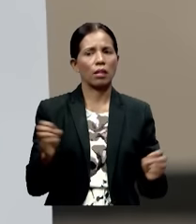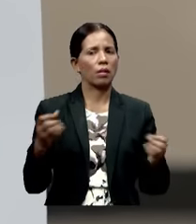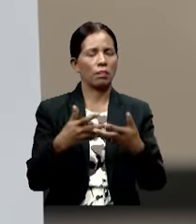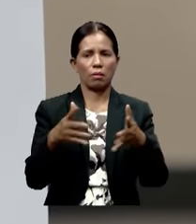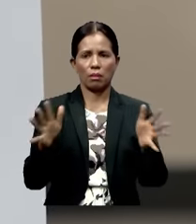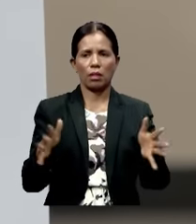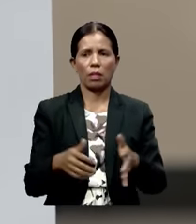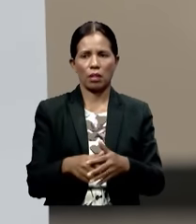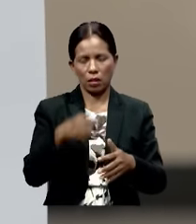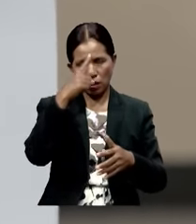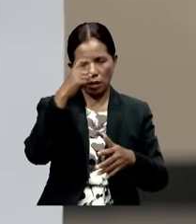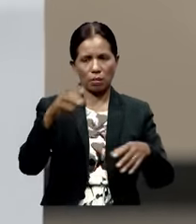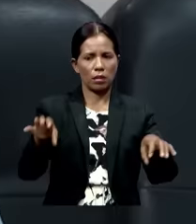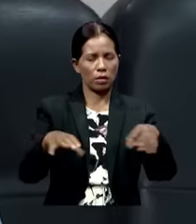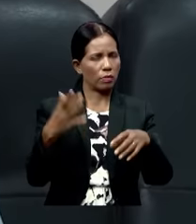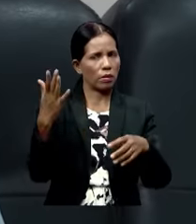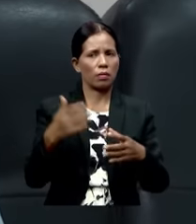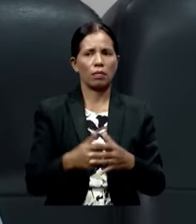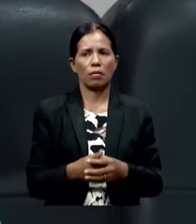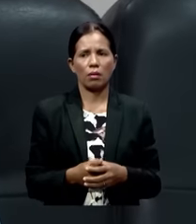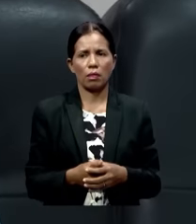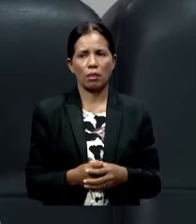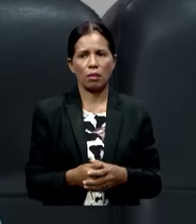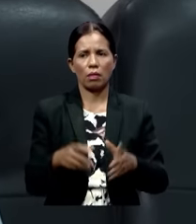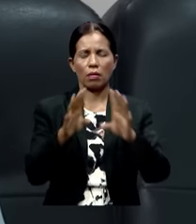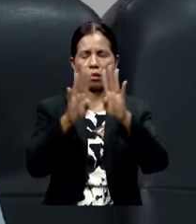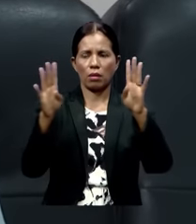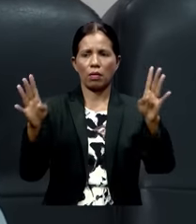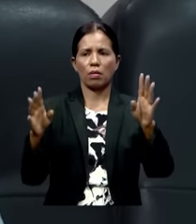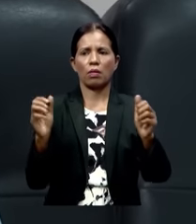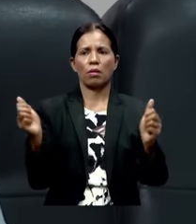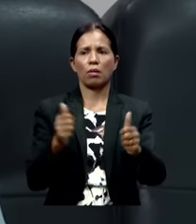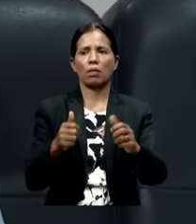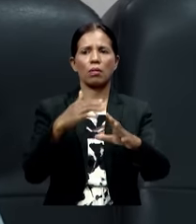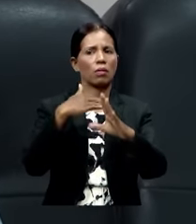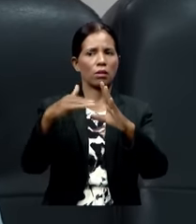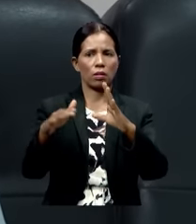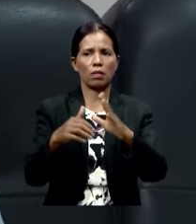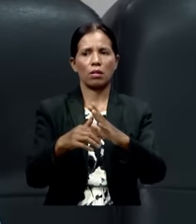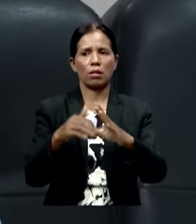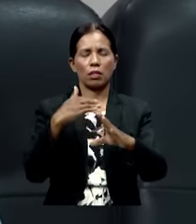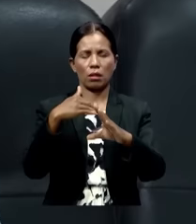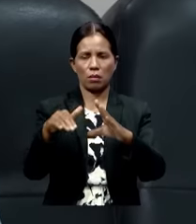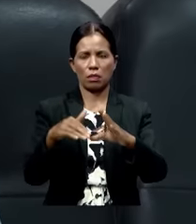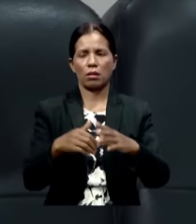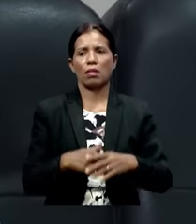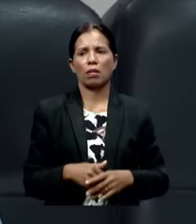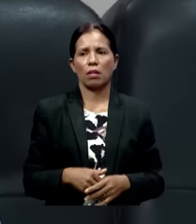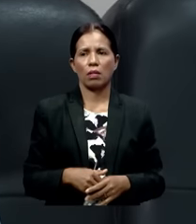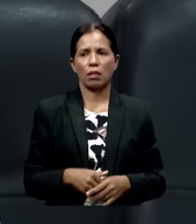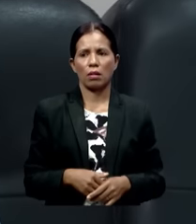ela, também sistema ne o loke ona o la prensa o manda dit vamos nia tamo tu ba larga tau ne